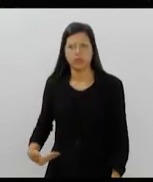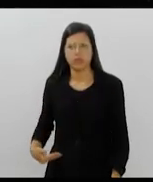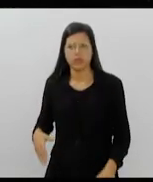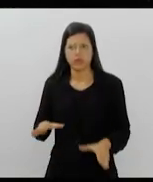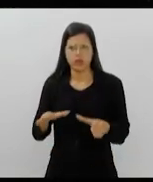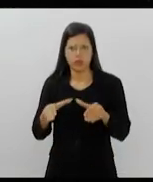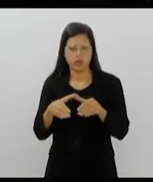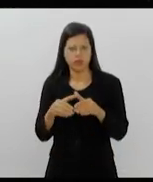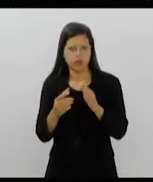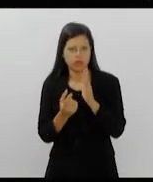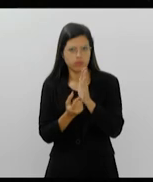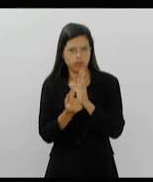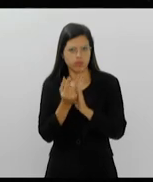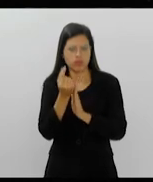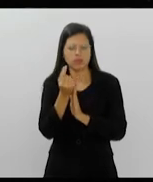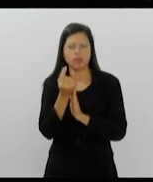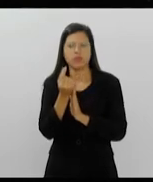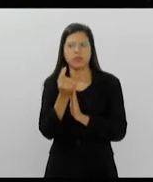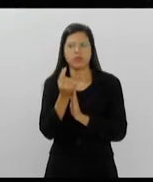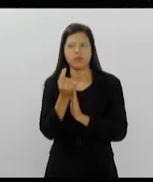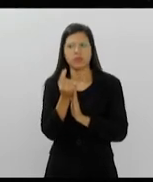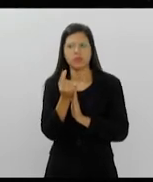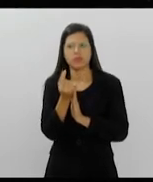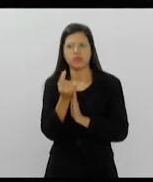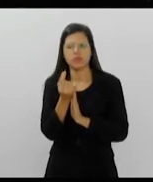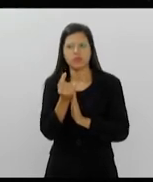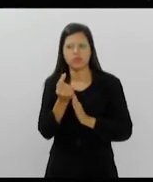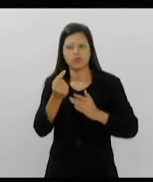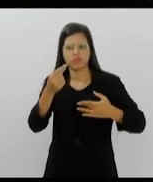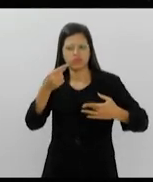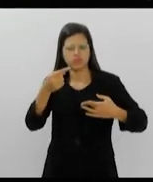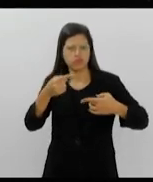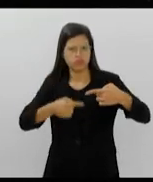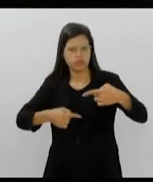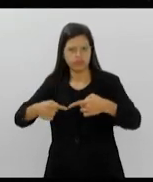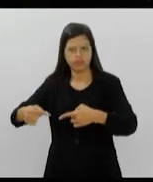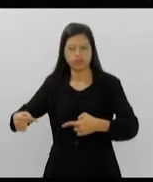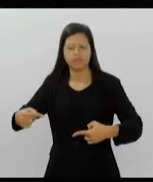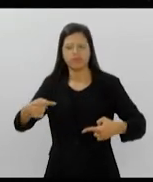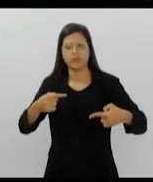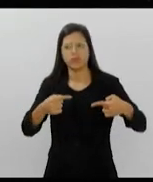de Orçamento para discutir